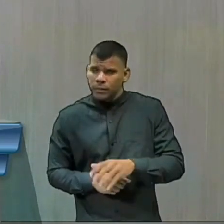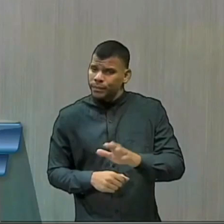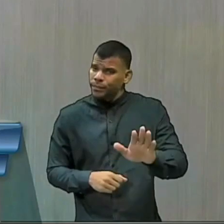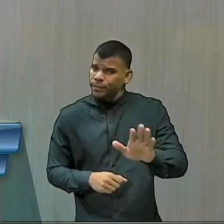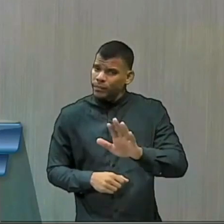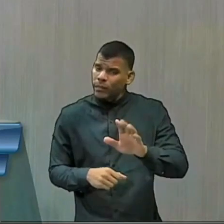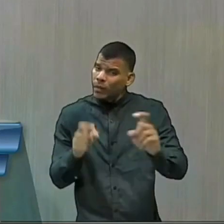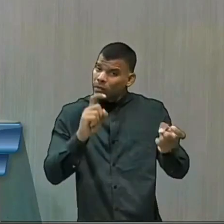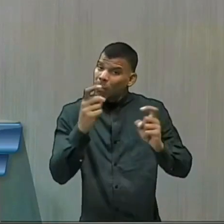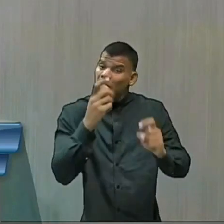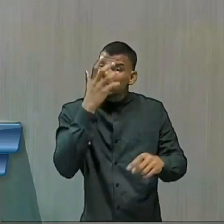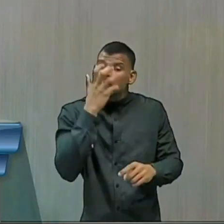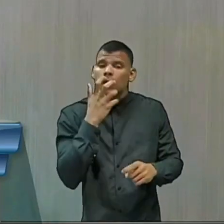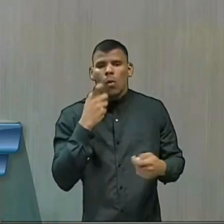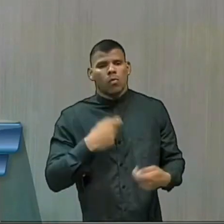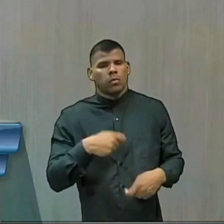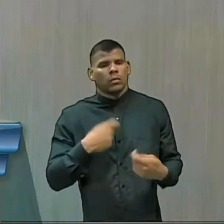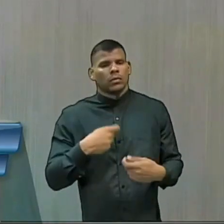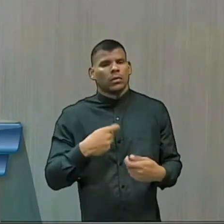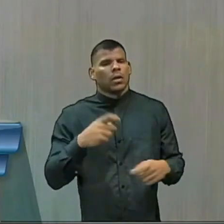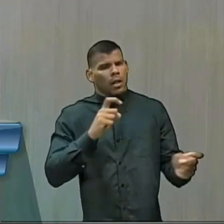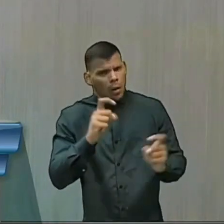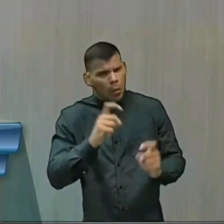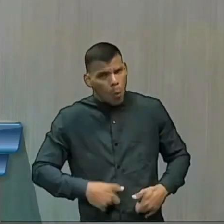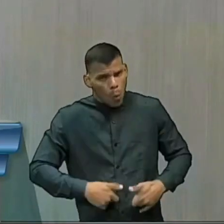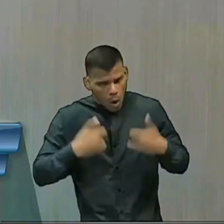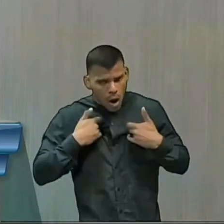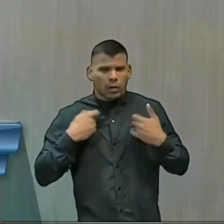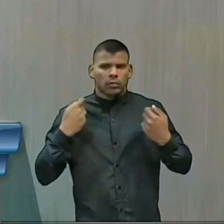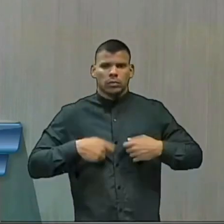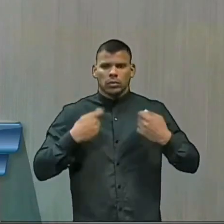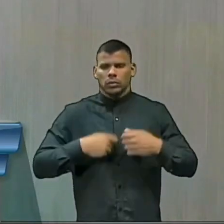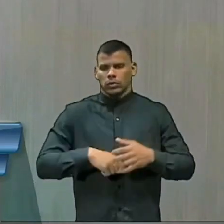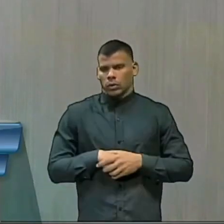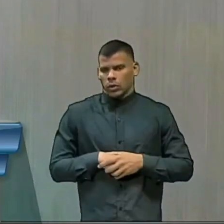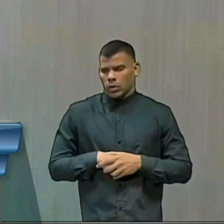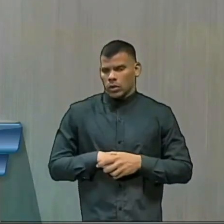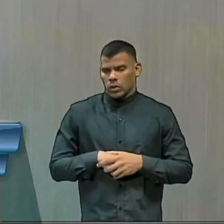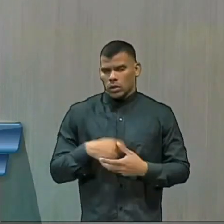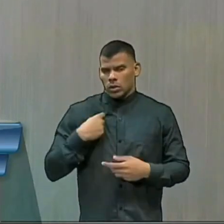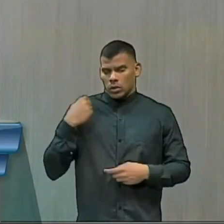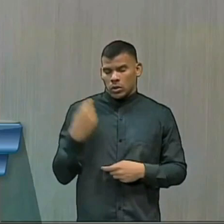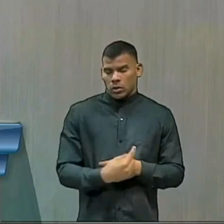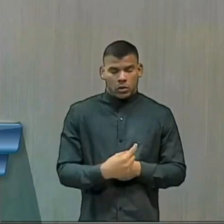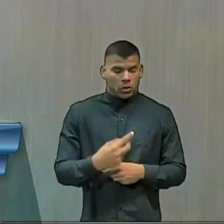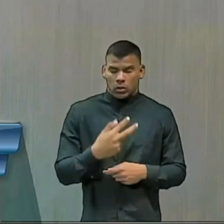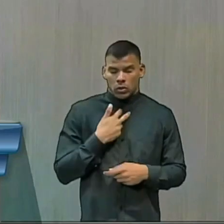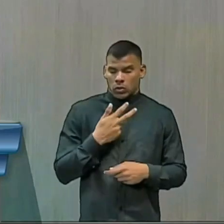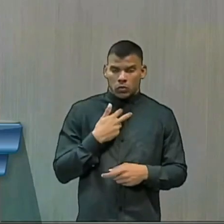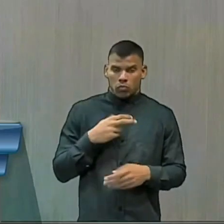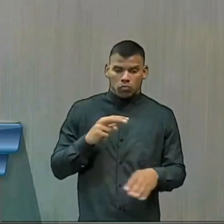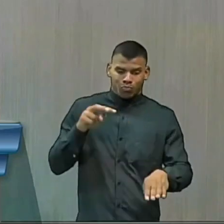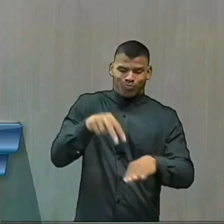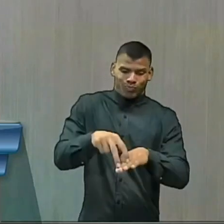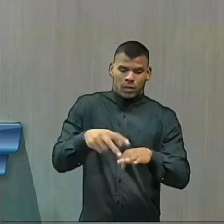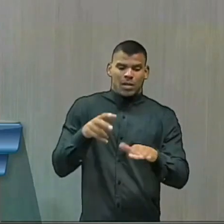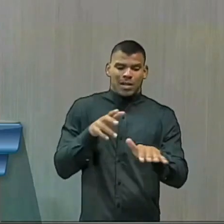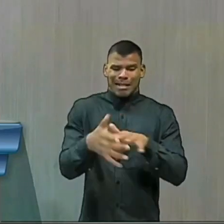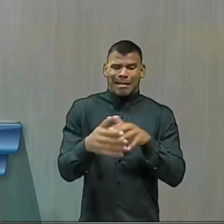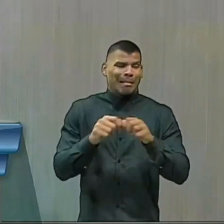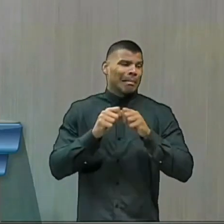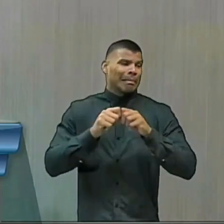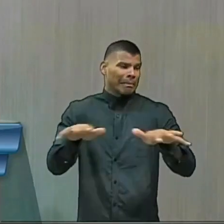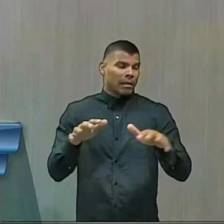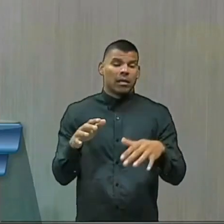ser um debate sério, tem que ser um debate honrado. Nós jamais poderemos vir às redes sociais